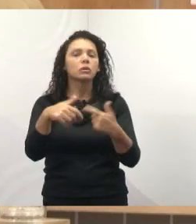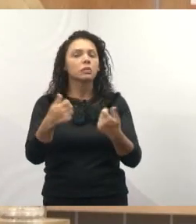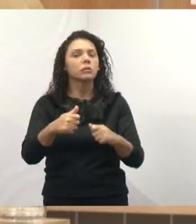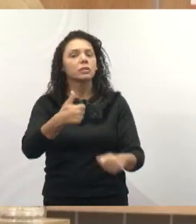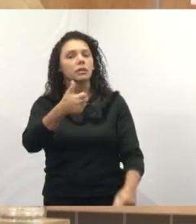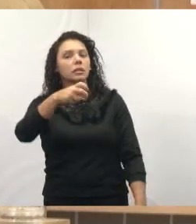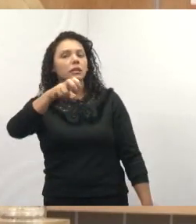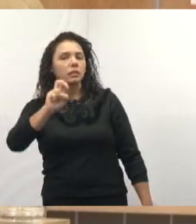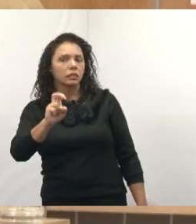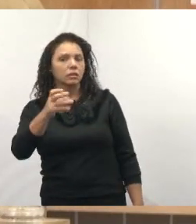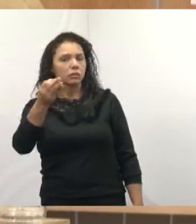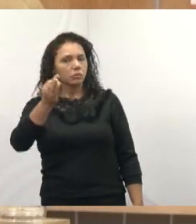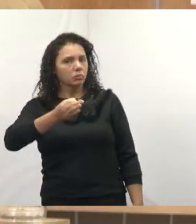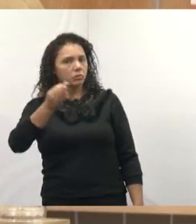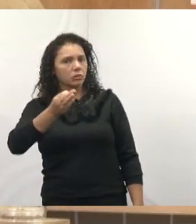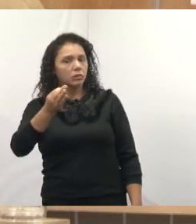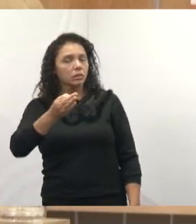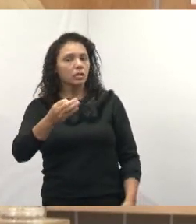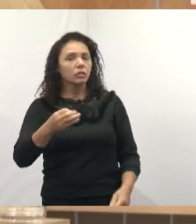para a gente